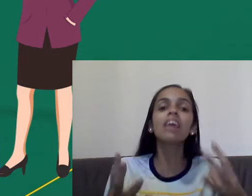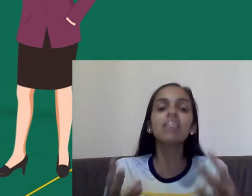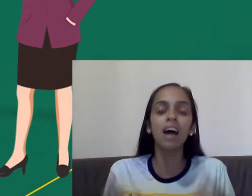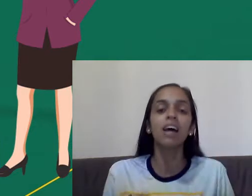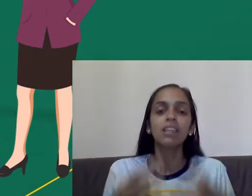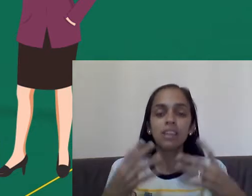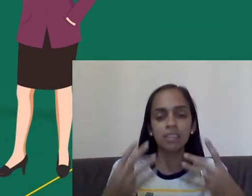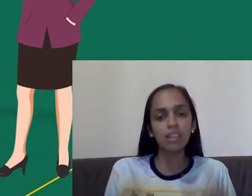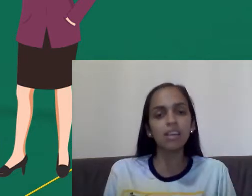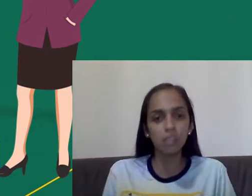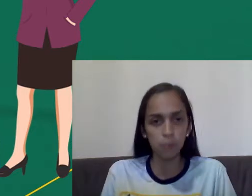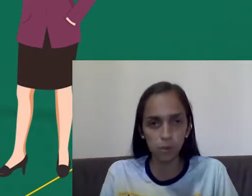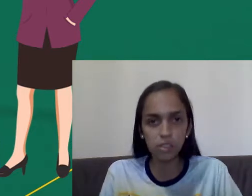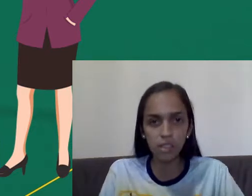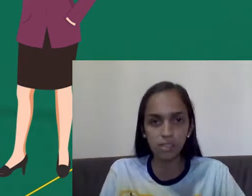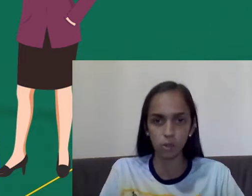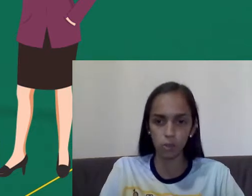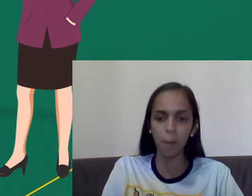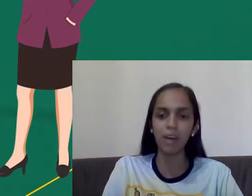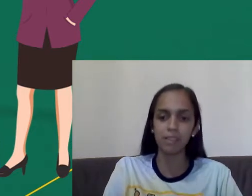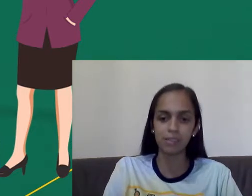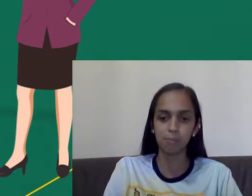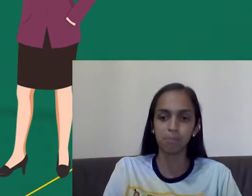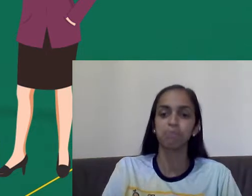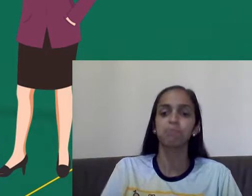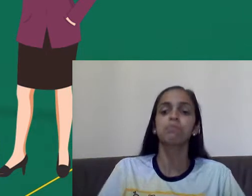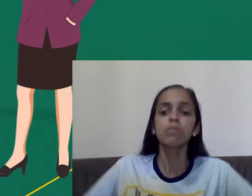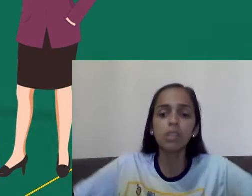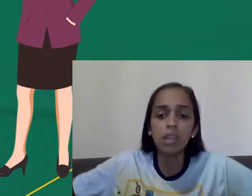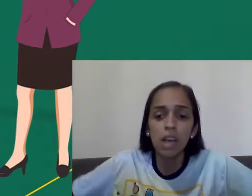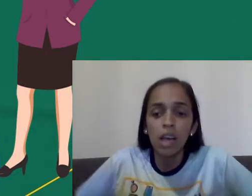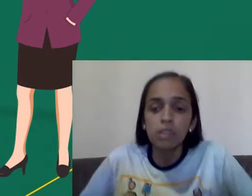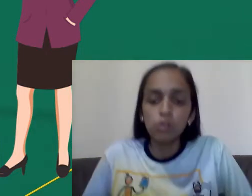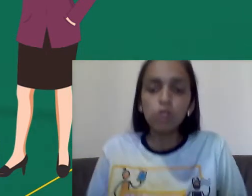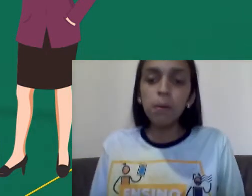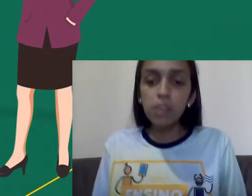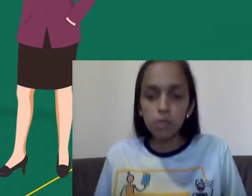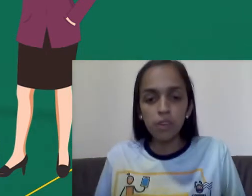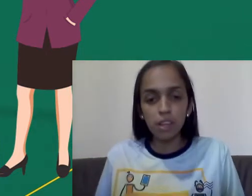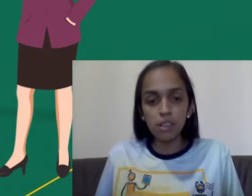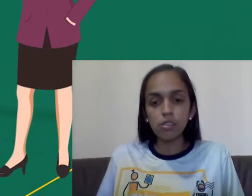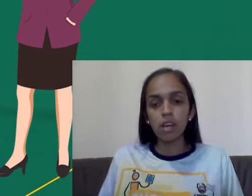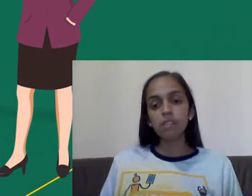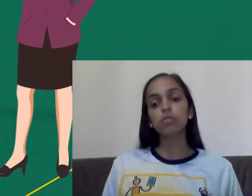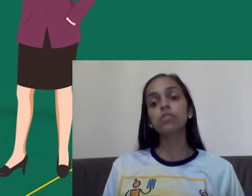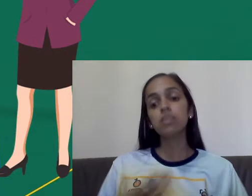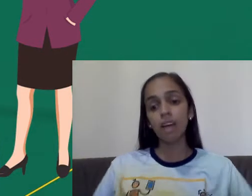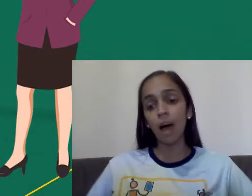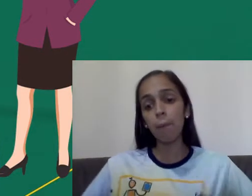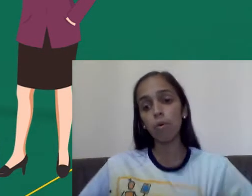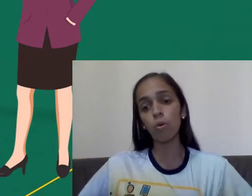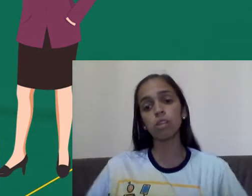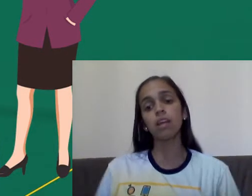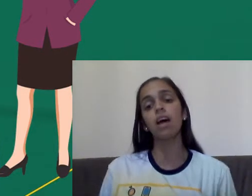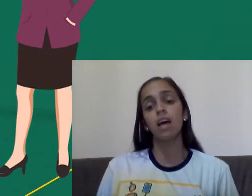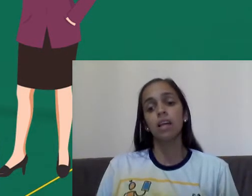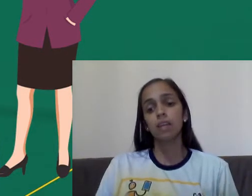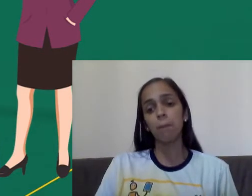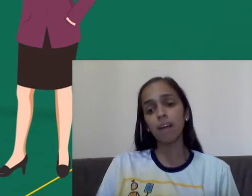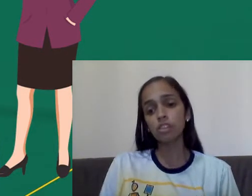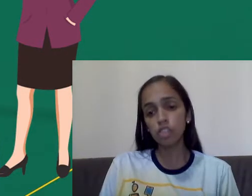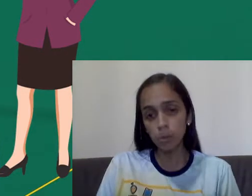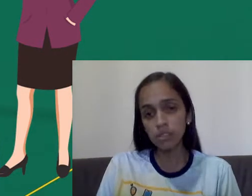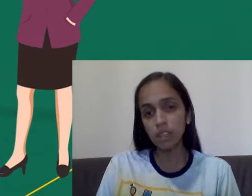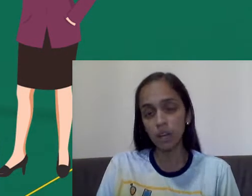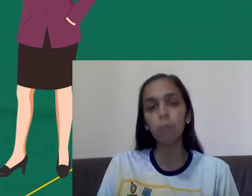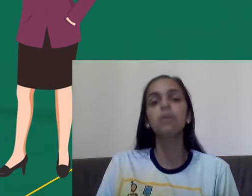de renda das riquezas produzidas em nosso país. Então, nós podemos ver isso, né? Isso se dá por conta da